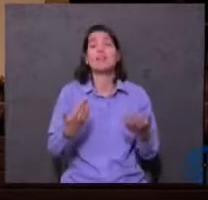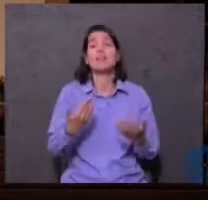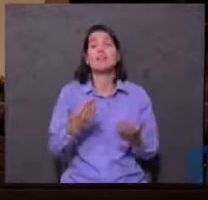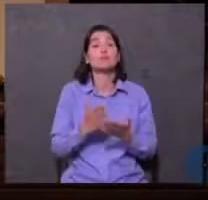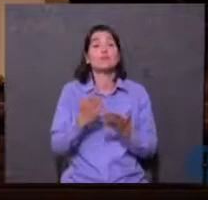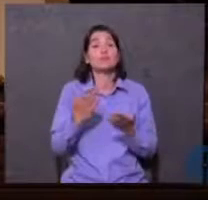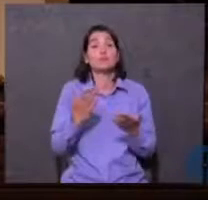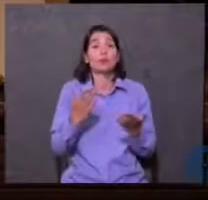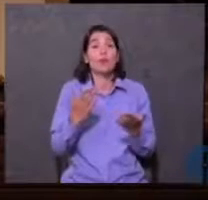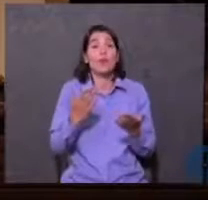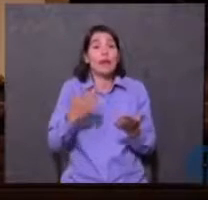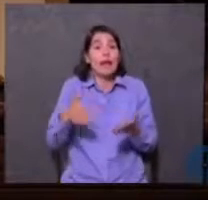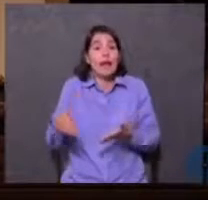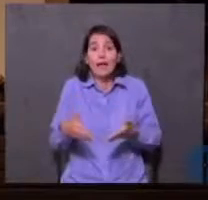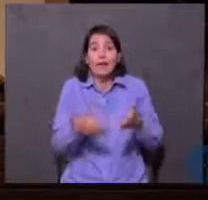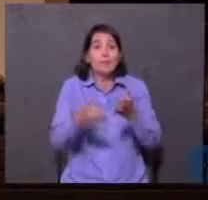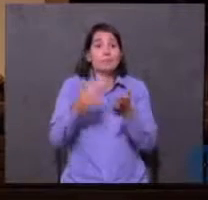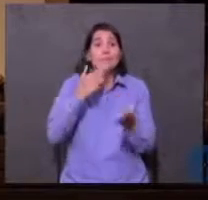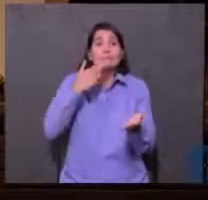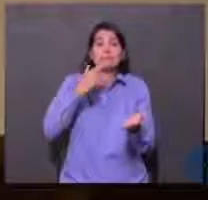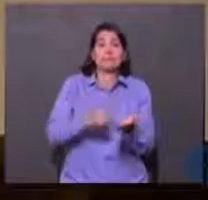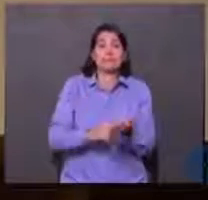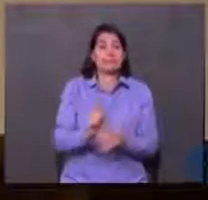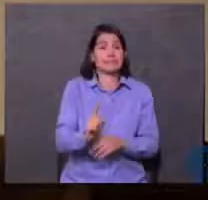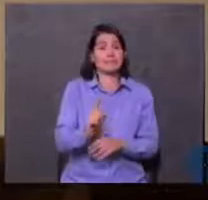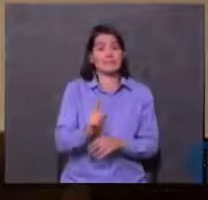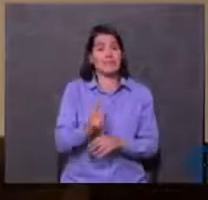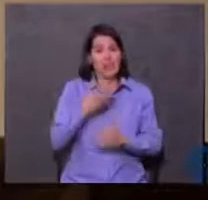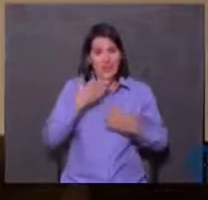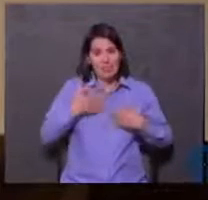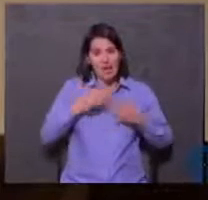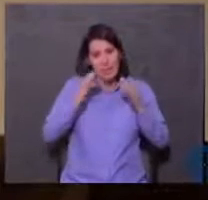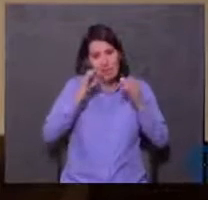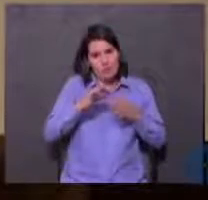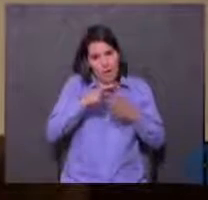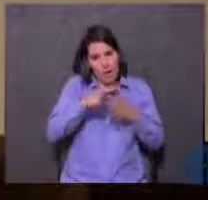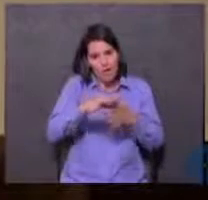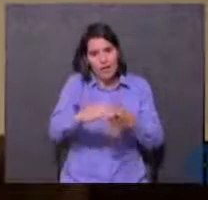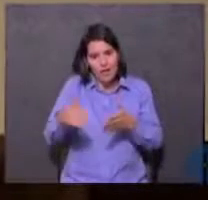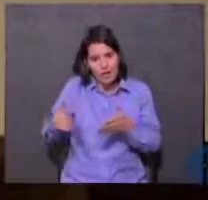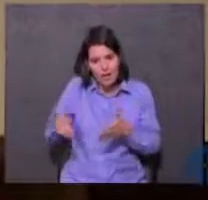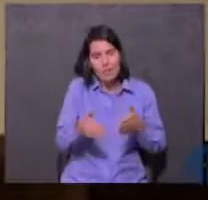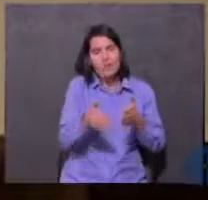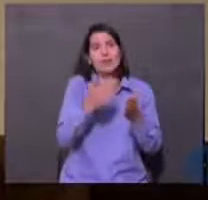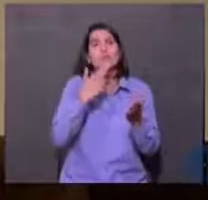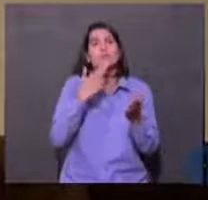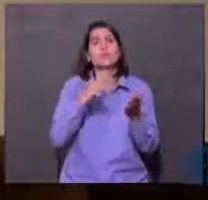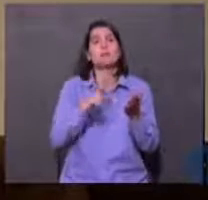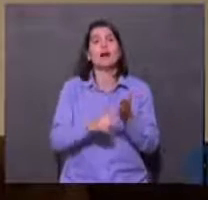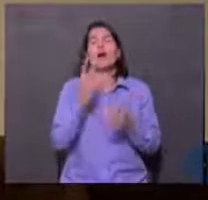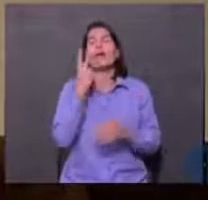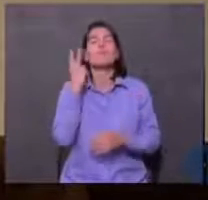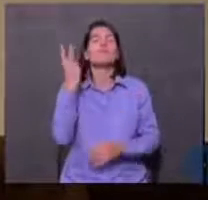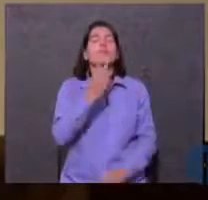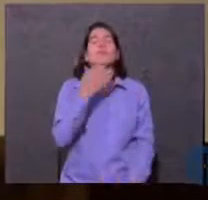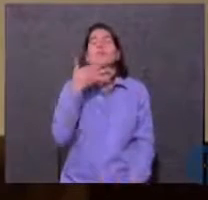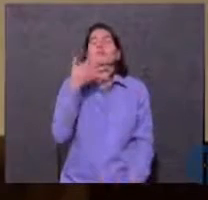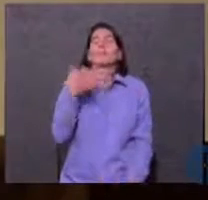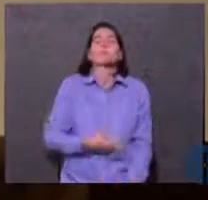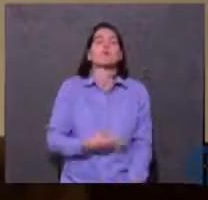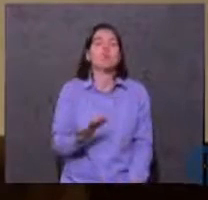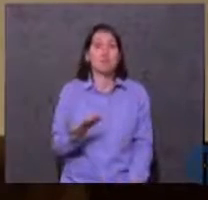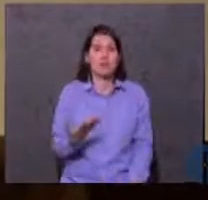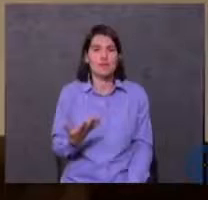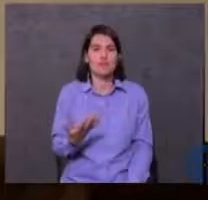camiño auténtico que nos guía verdadeiramente a auténtica plenitude da vida.